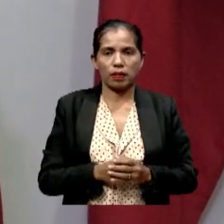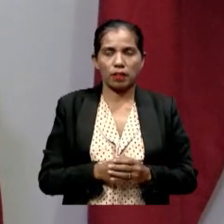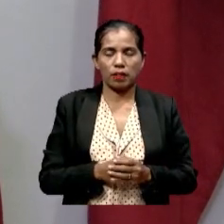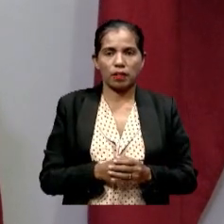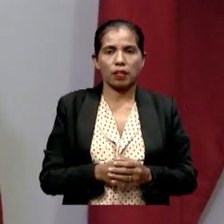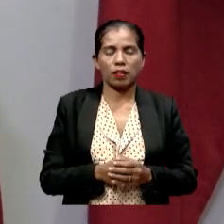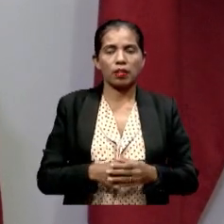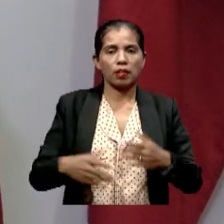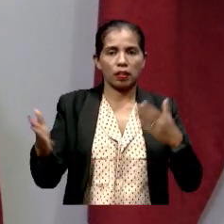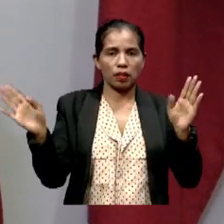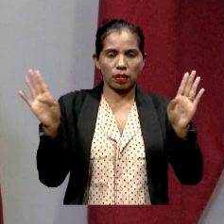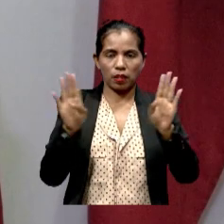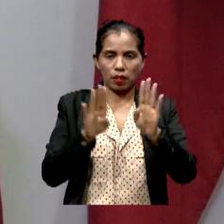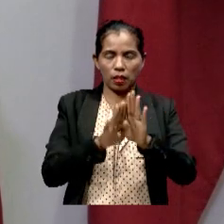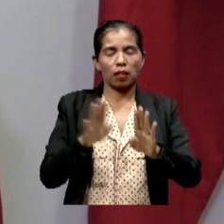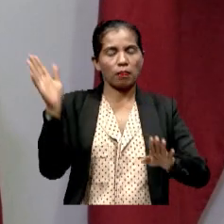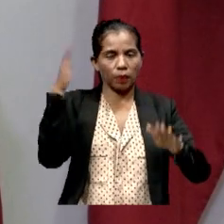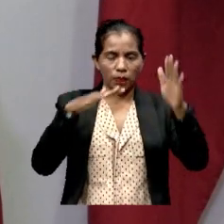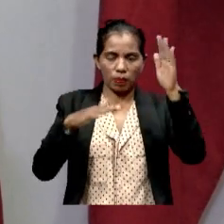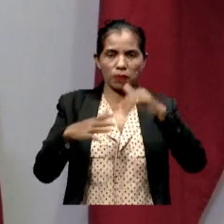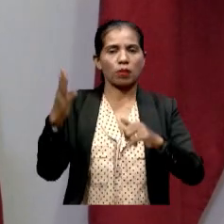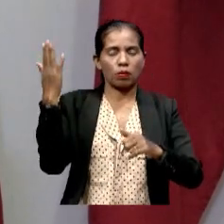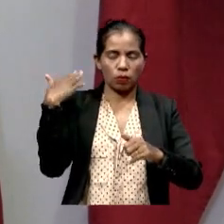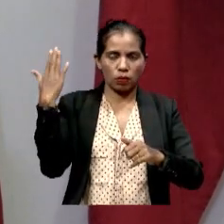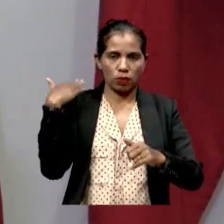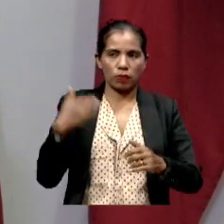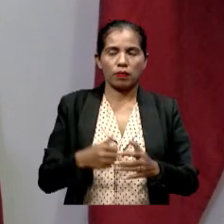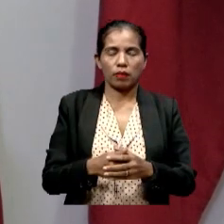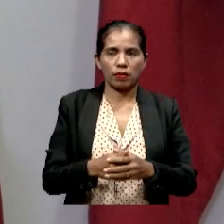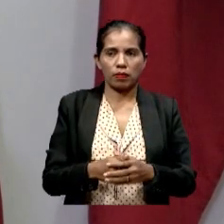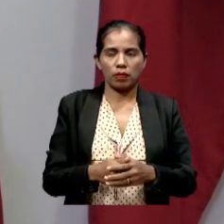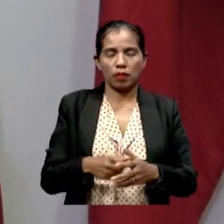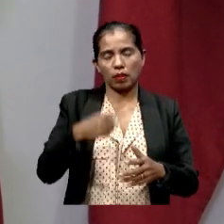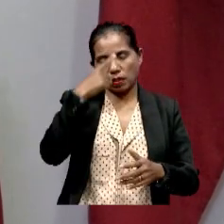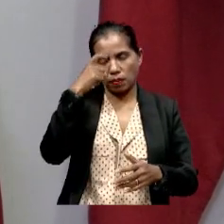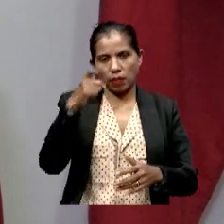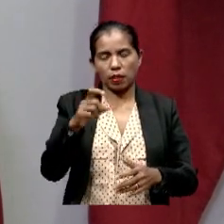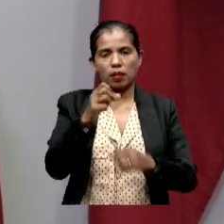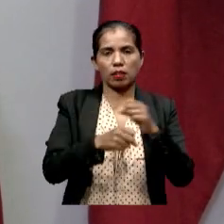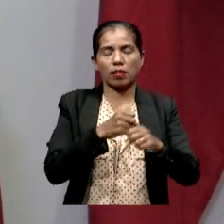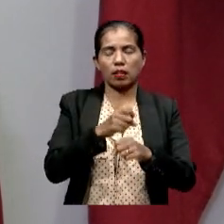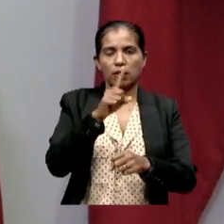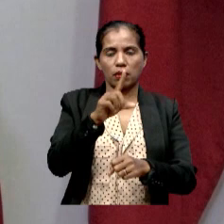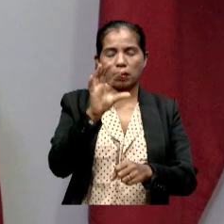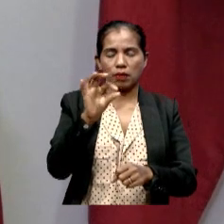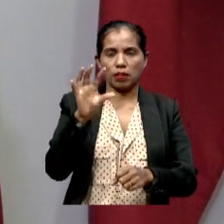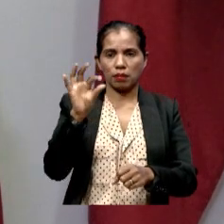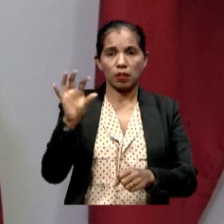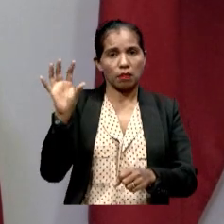taca do União, o problema seria curto, né? Consequências, 99, né? Timor-Oan Lubukida